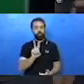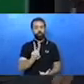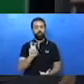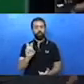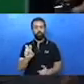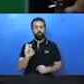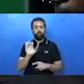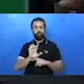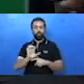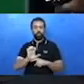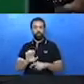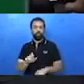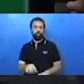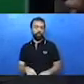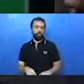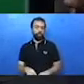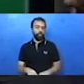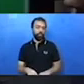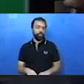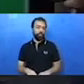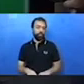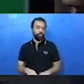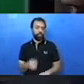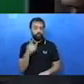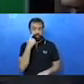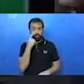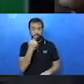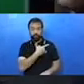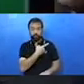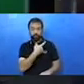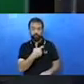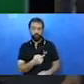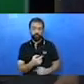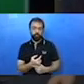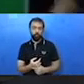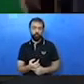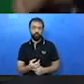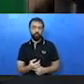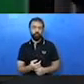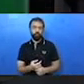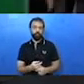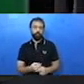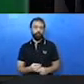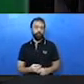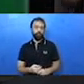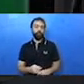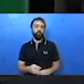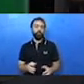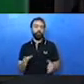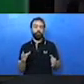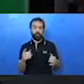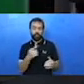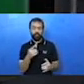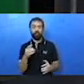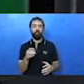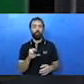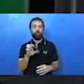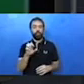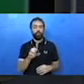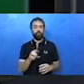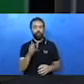B. Observe abaixo a bandeira do Brasil, usada nesse período, até